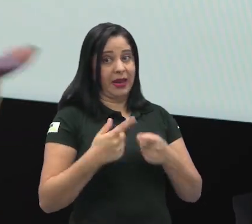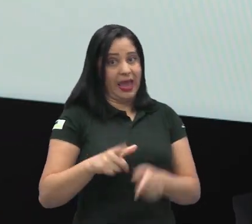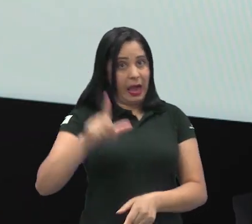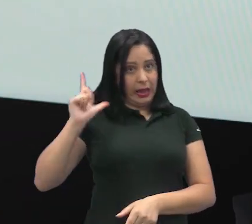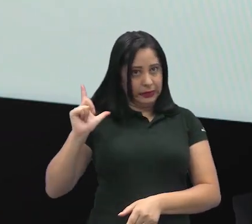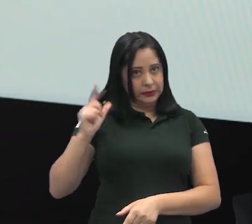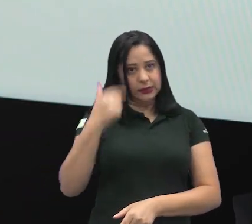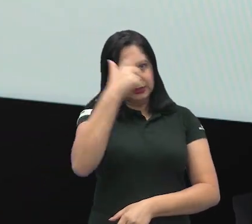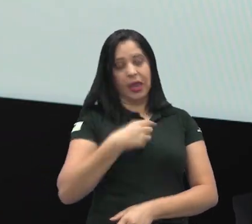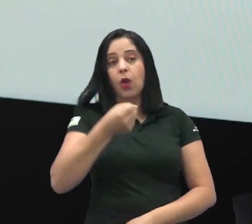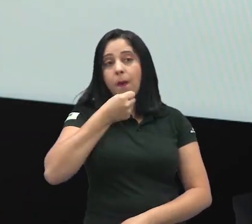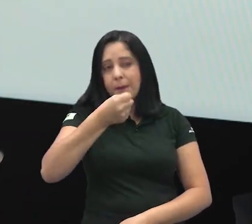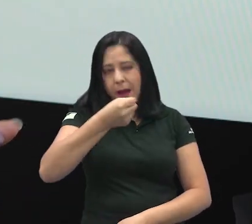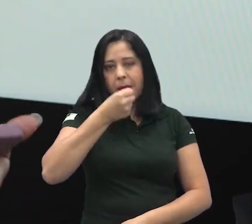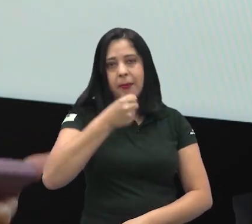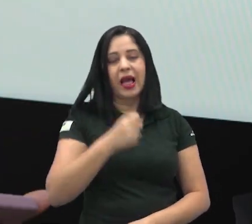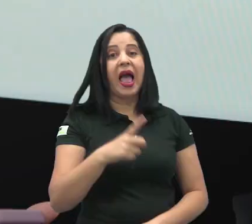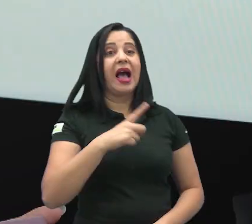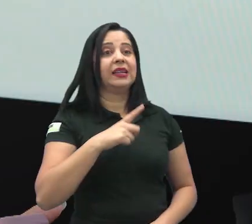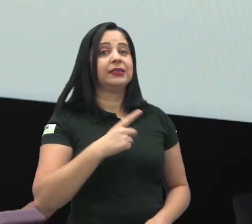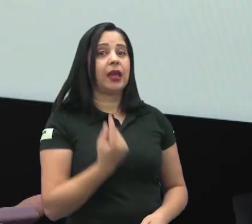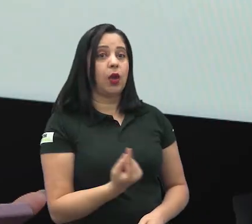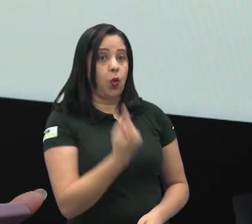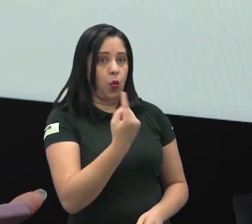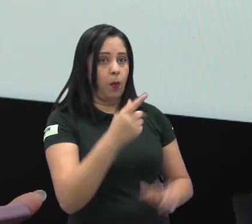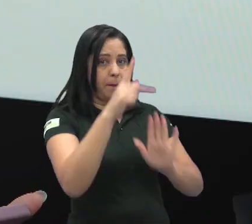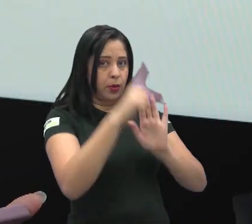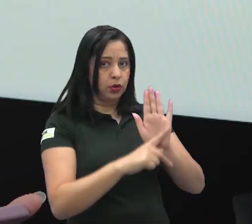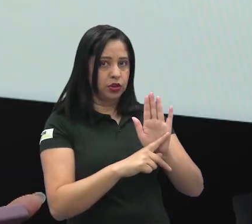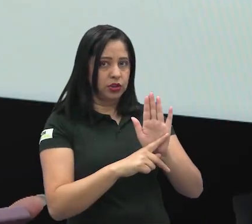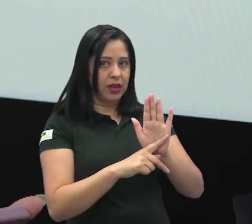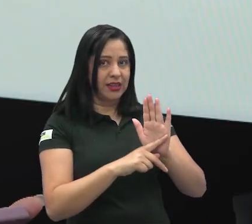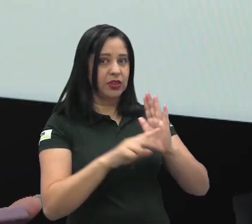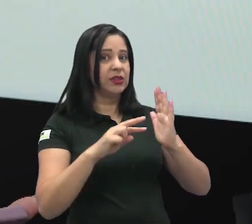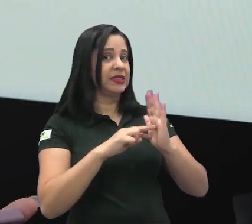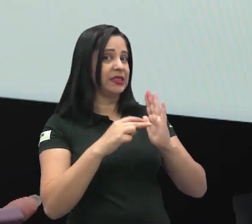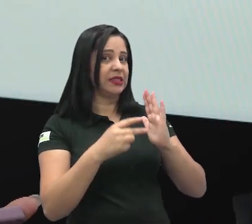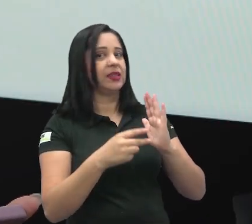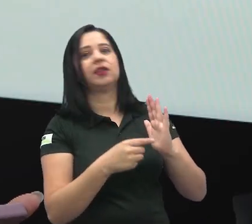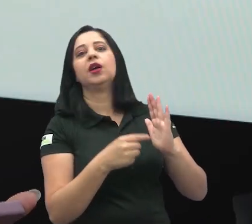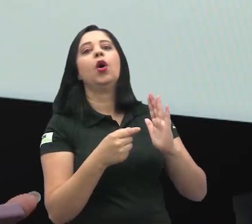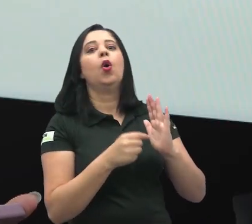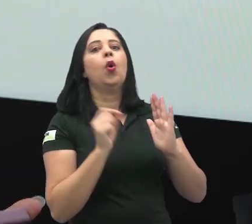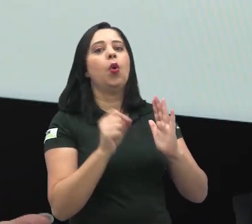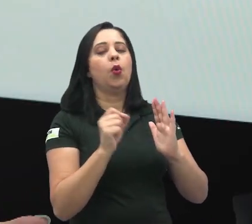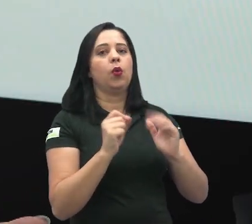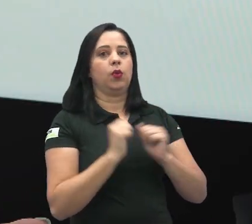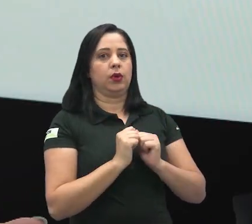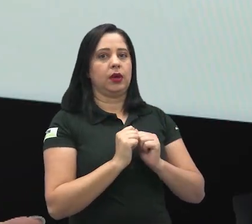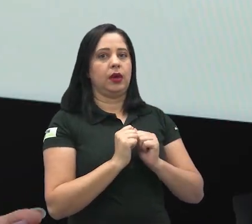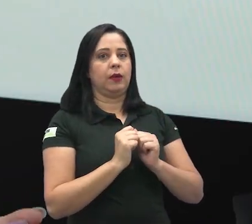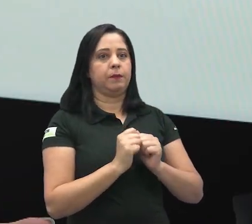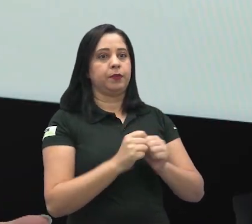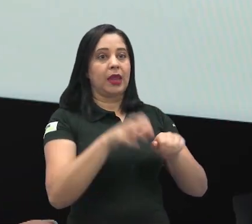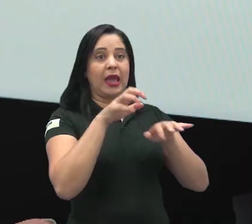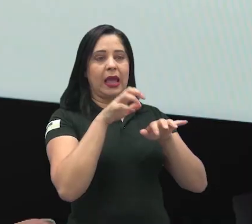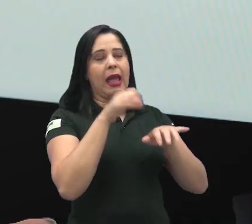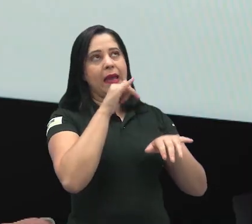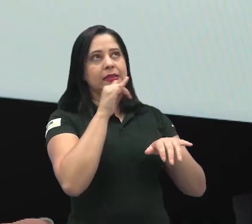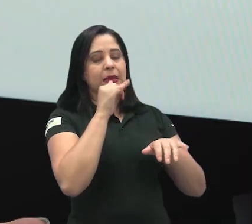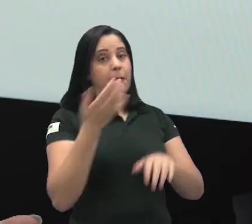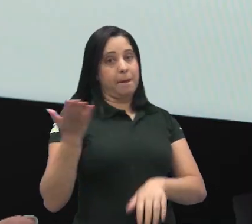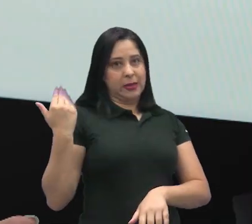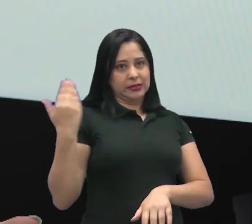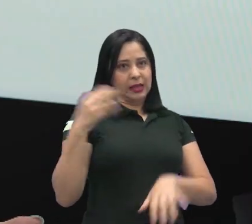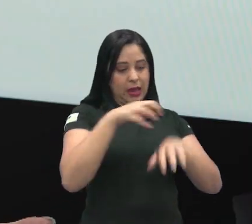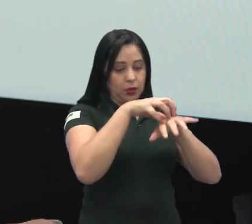eu era repórter do Boletim. Então, teve uma matéria que eu fiz sobre um projeto que ele ampliou o ano da fabricação do transporte escolar aqui na nossa